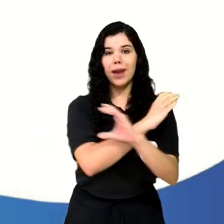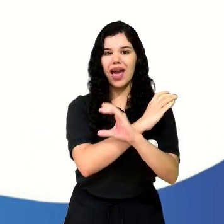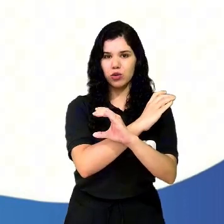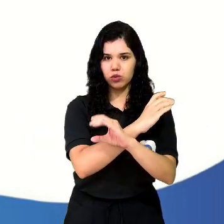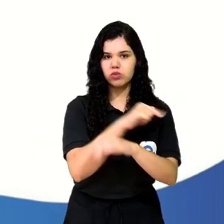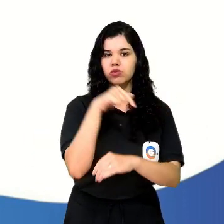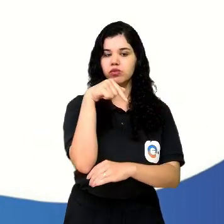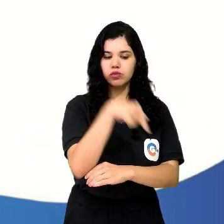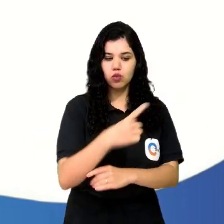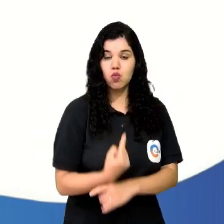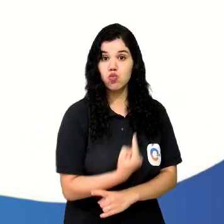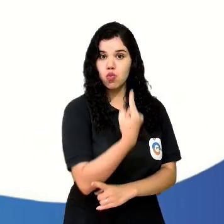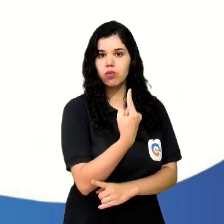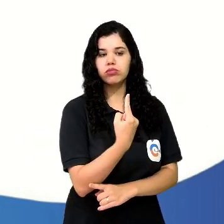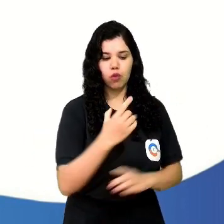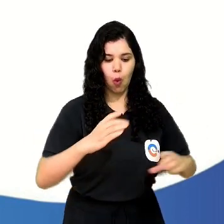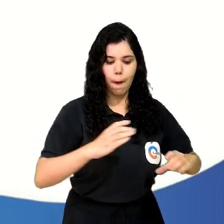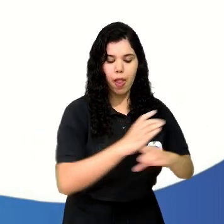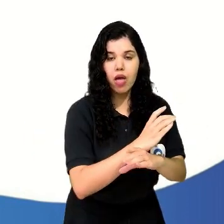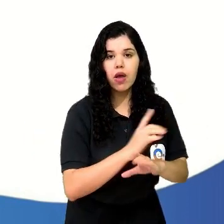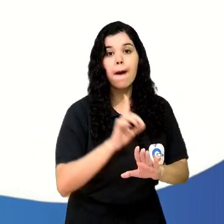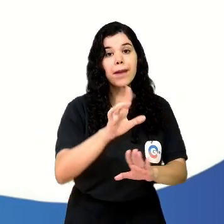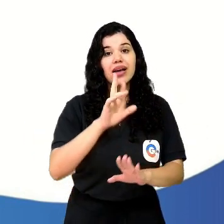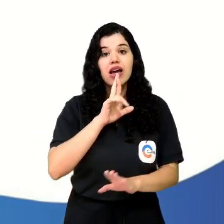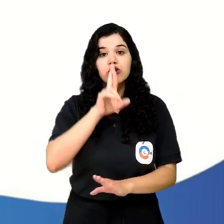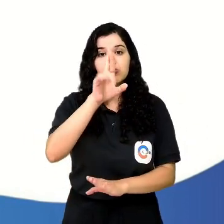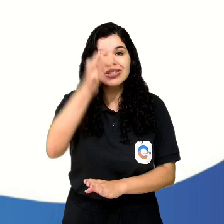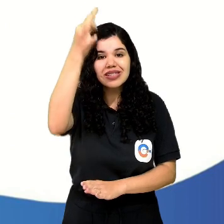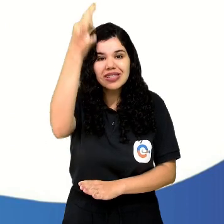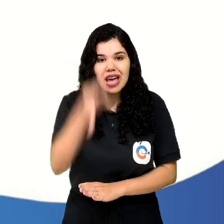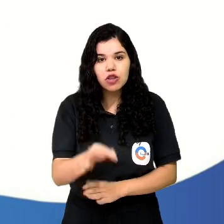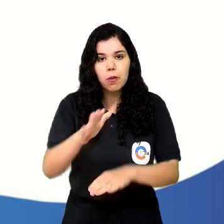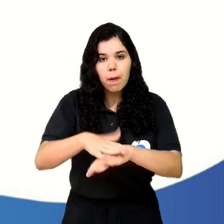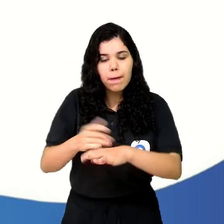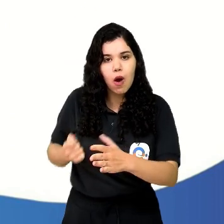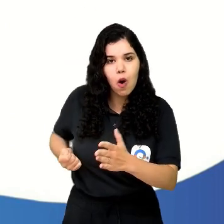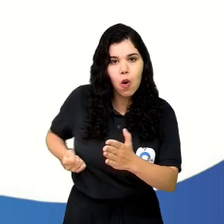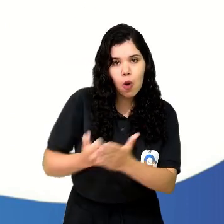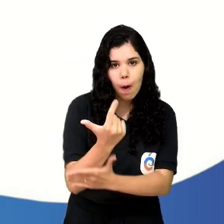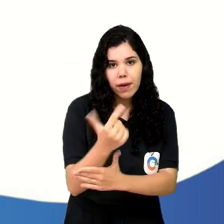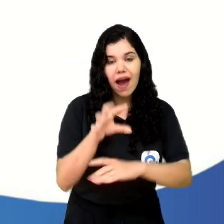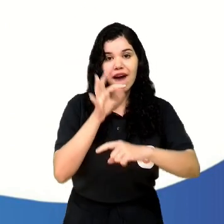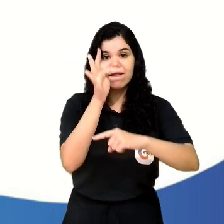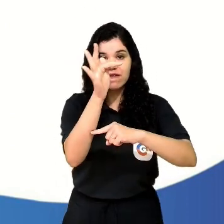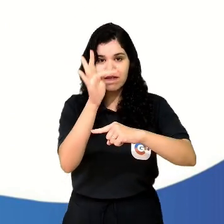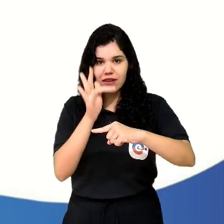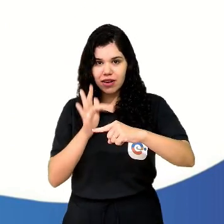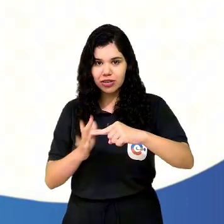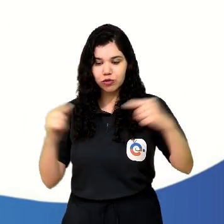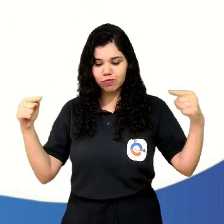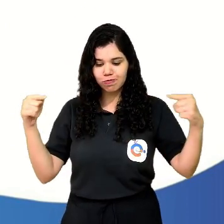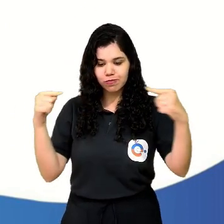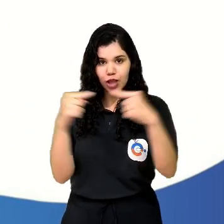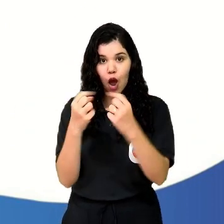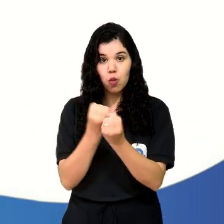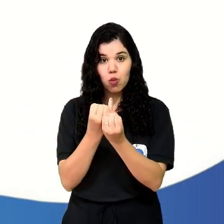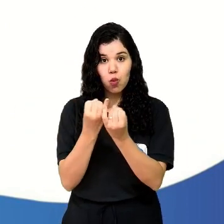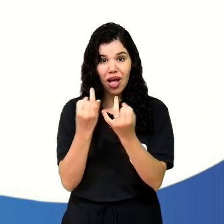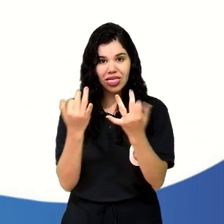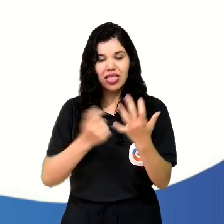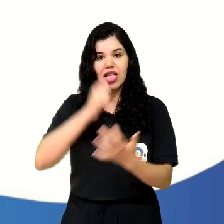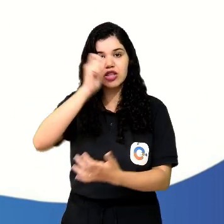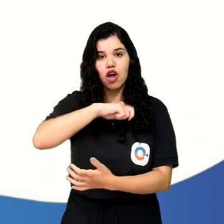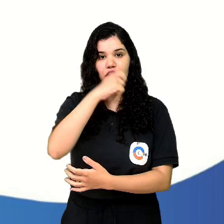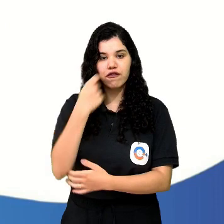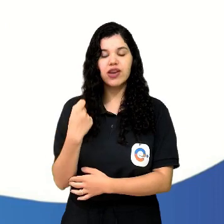é correto afirmar que nesta compra a fração que corresponde à quantidade de sorvete